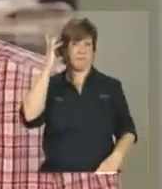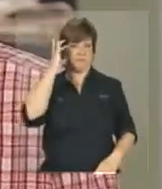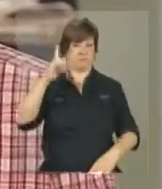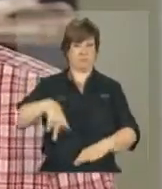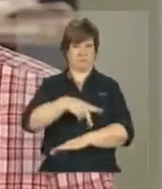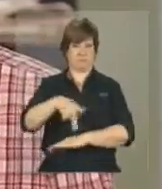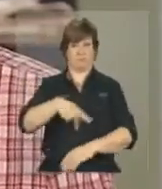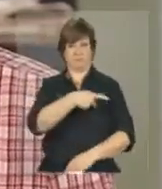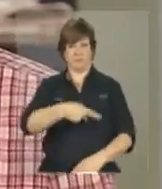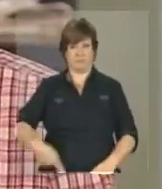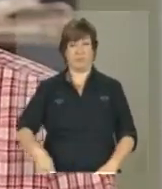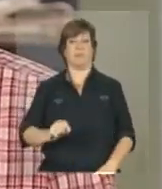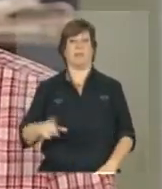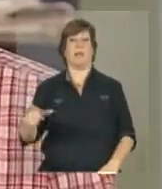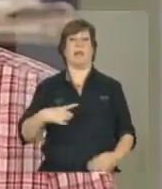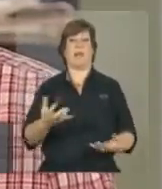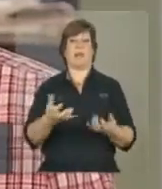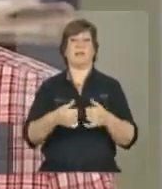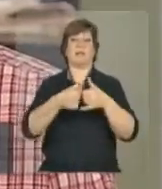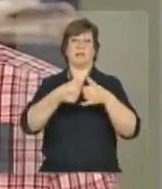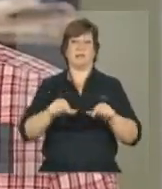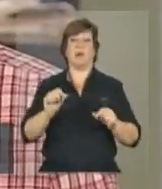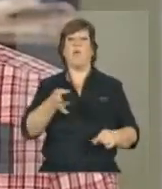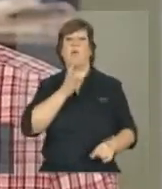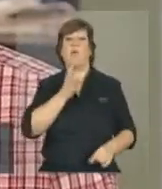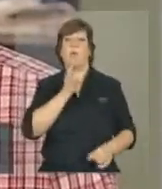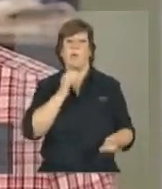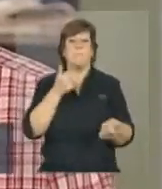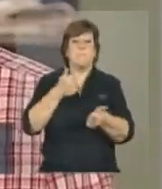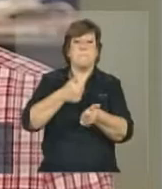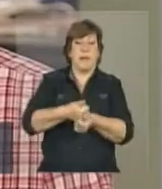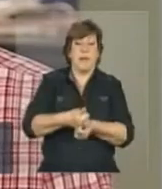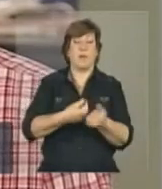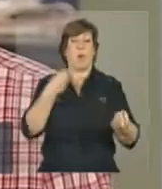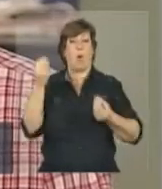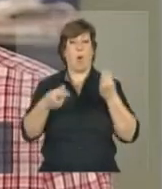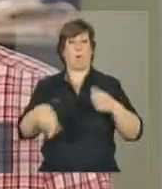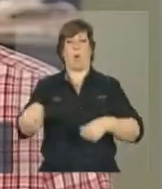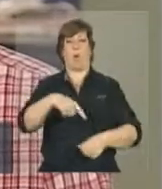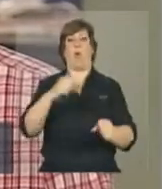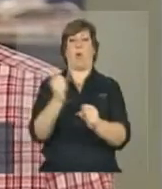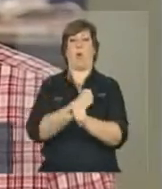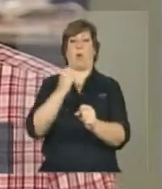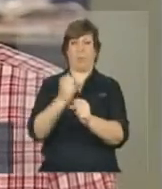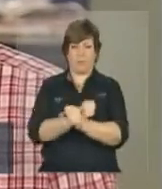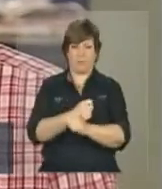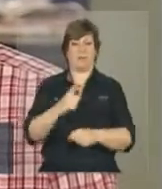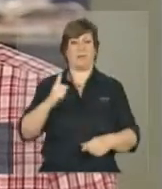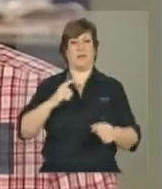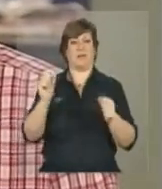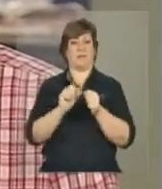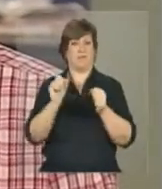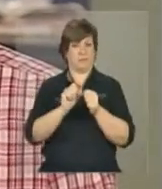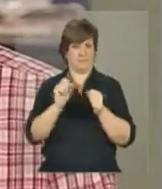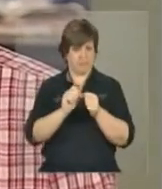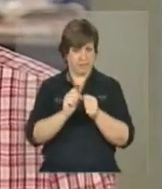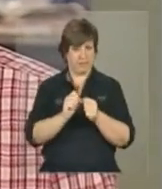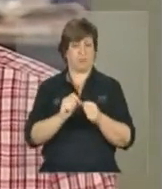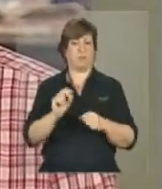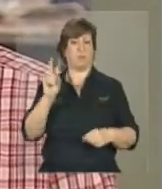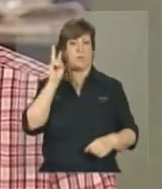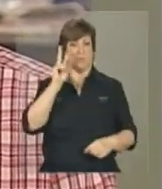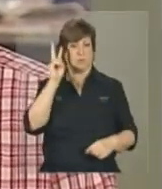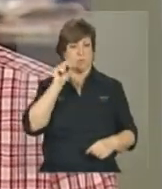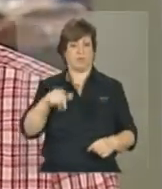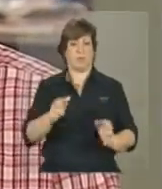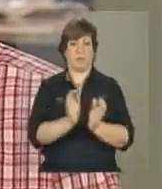República, que quer estar conhecendo de perto o desdobramento das obras que estão sendo executadas no âmbito